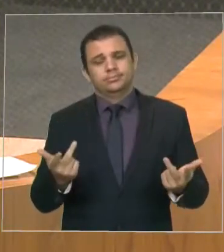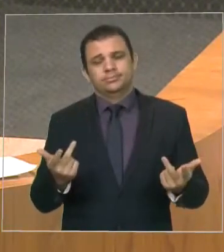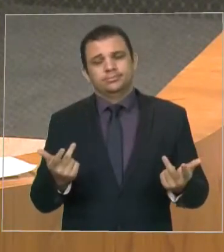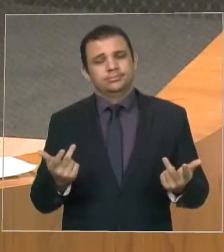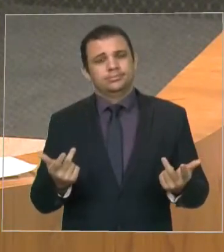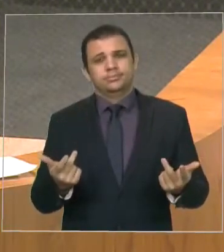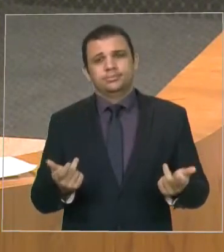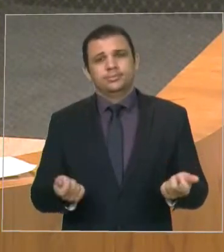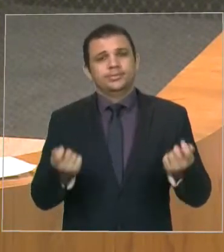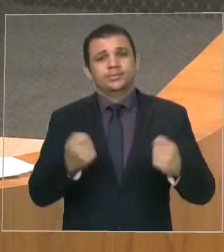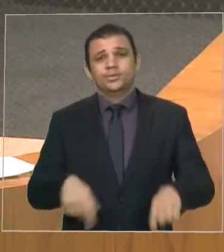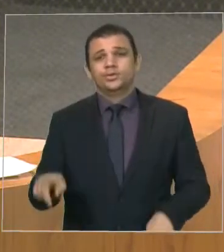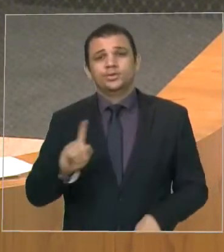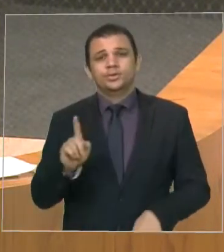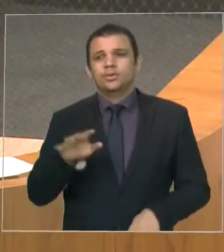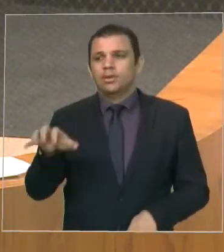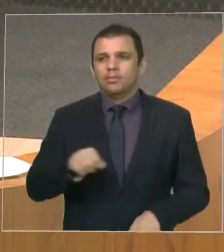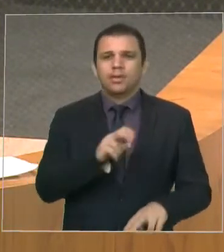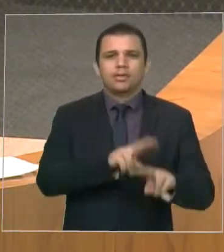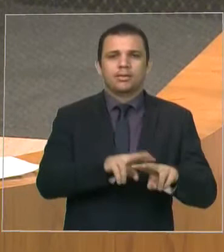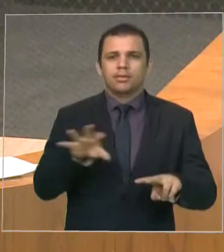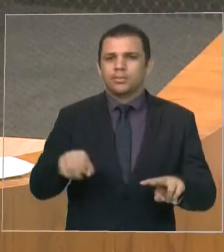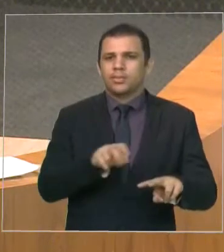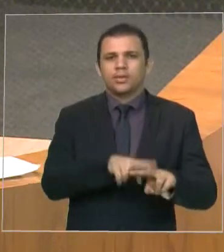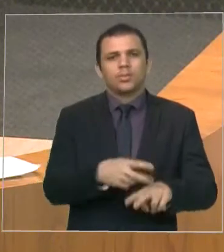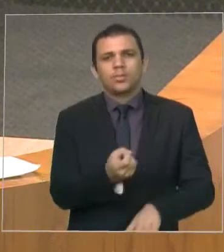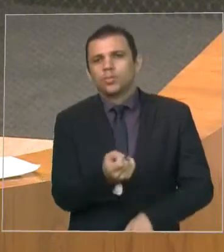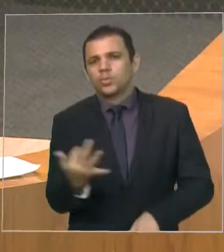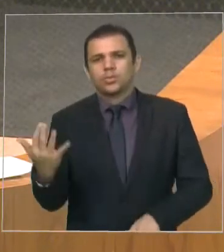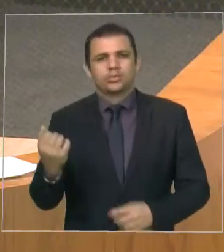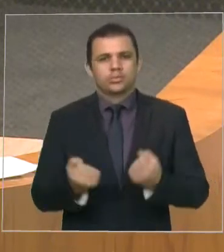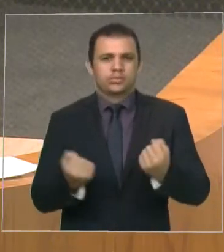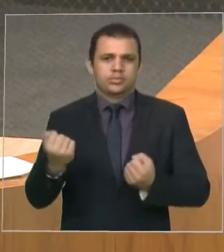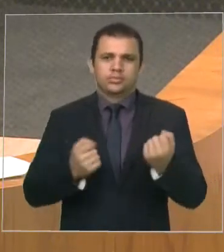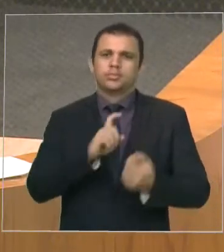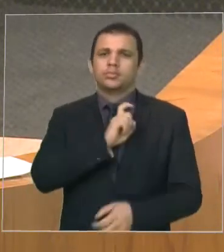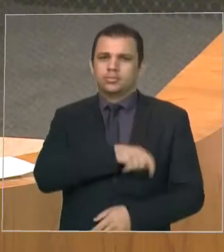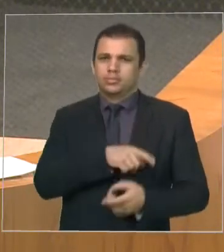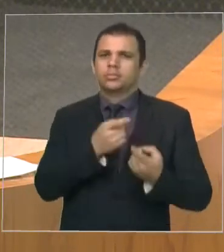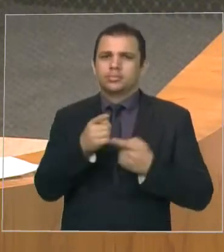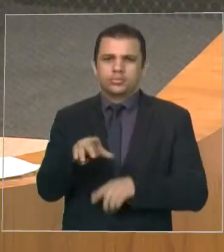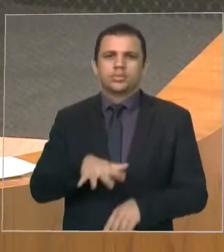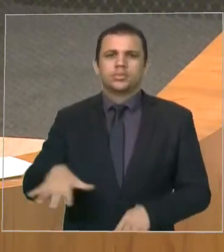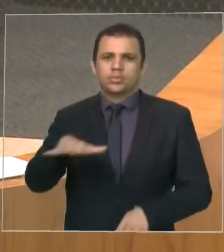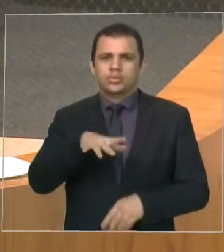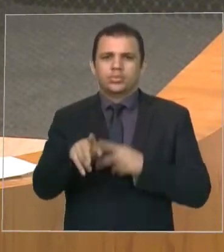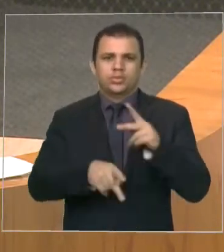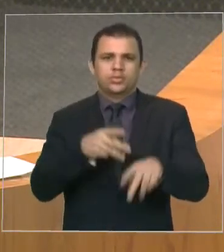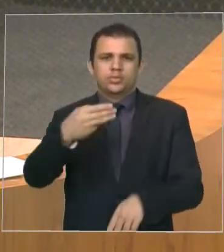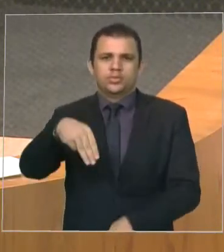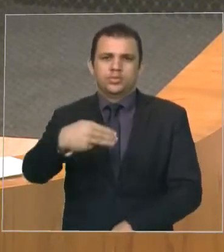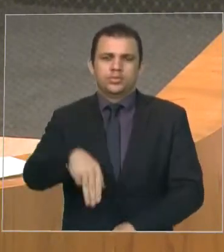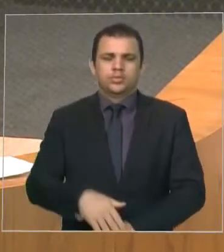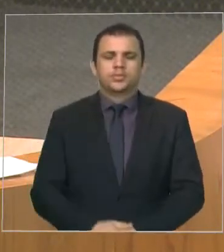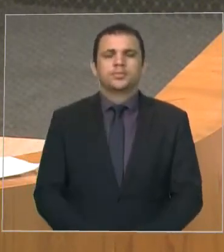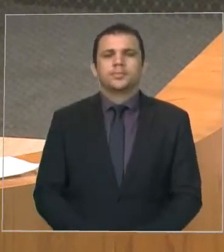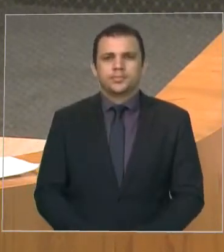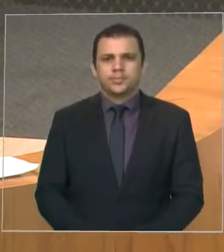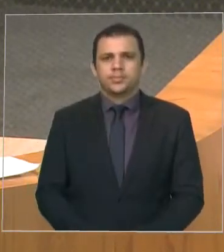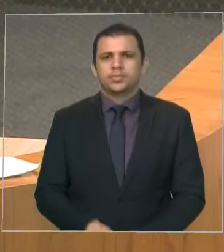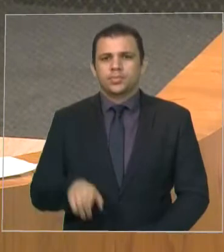não teria praticado essa maldade com os maranhenses.